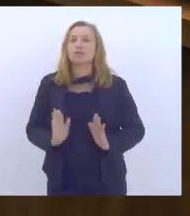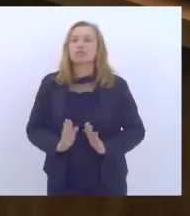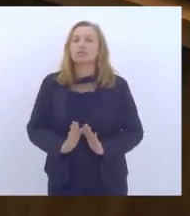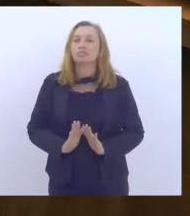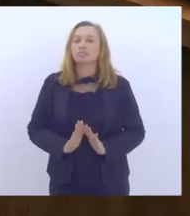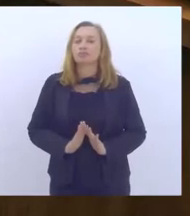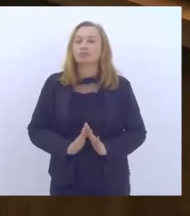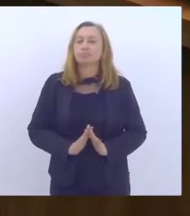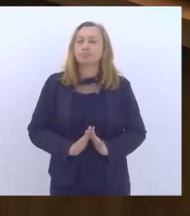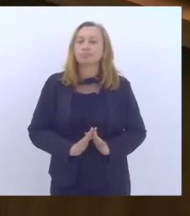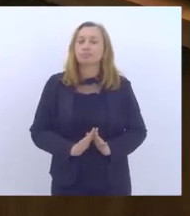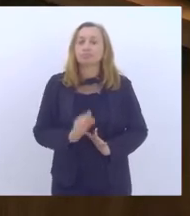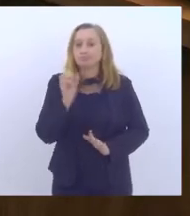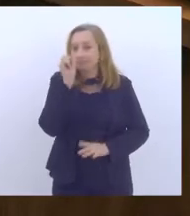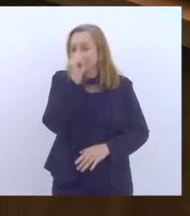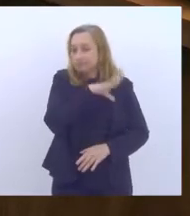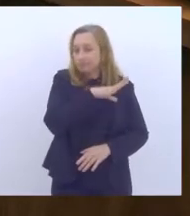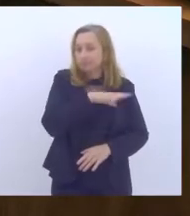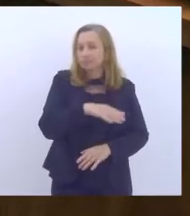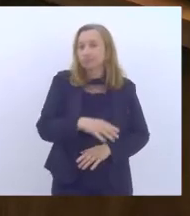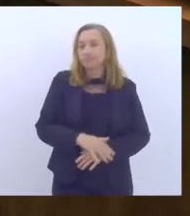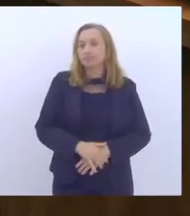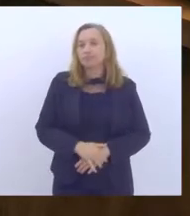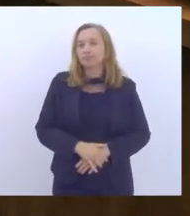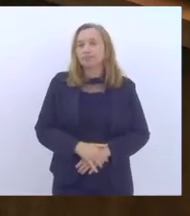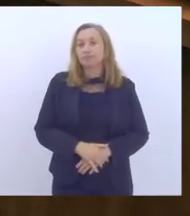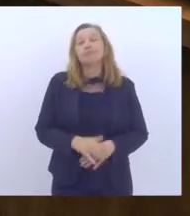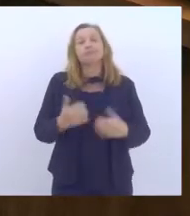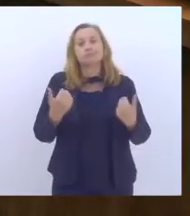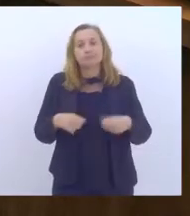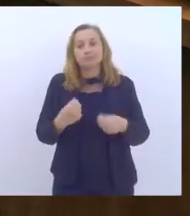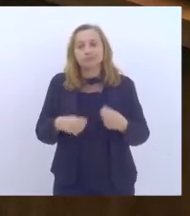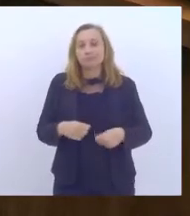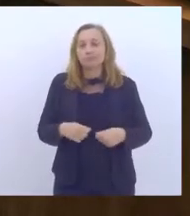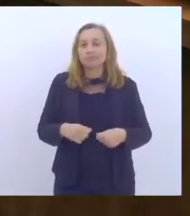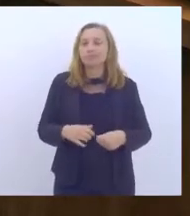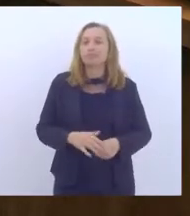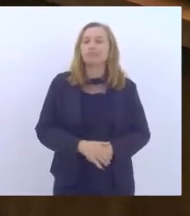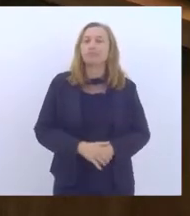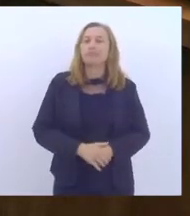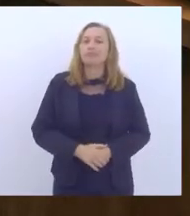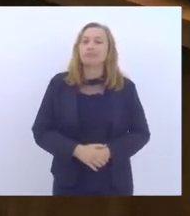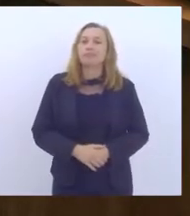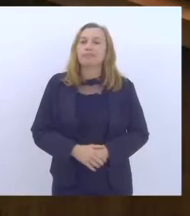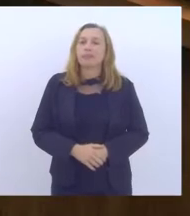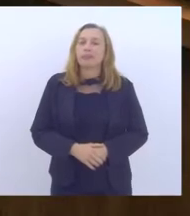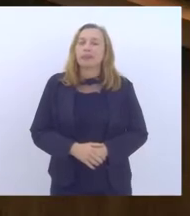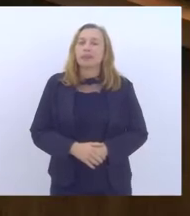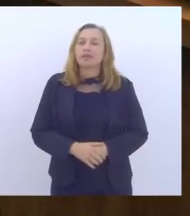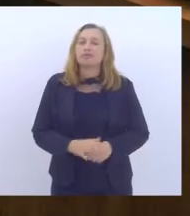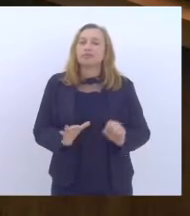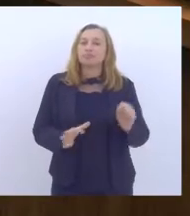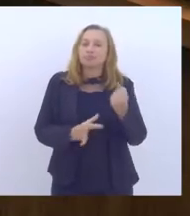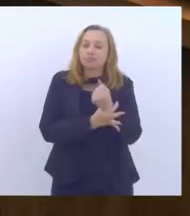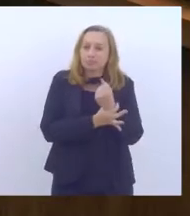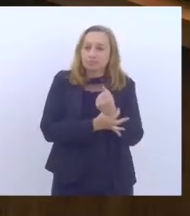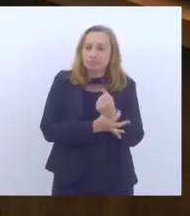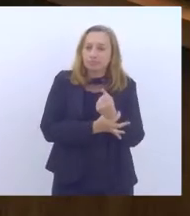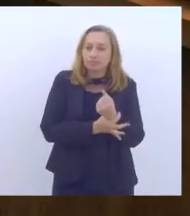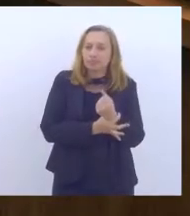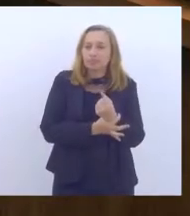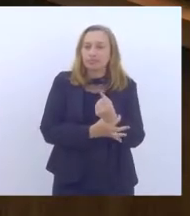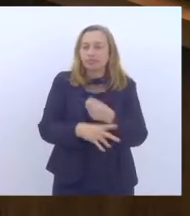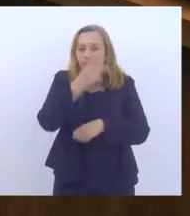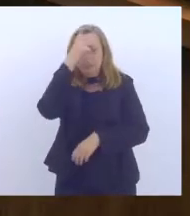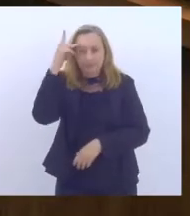é absurdo a gente precisa garantir que as pessoas negras nesse